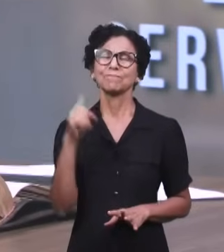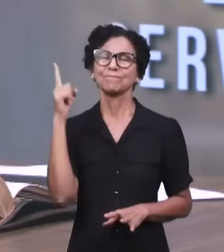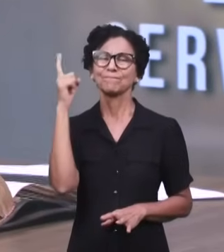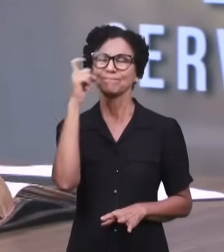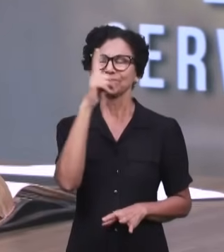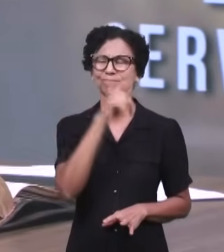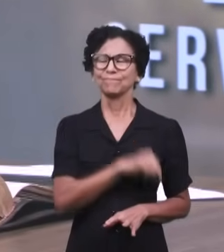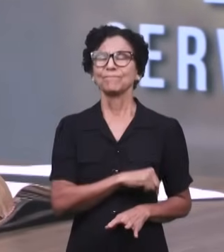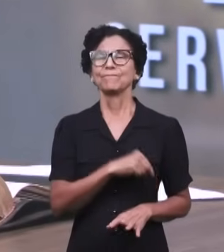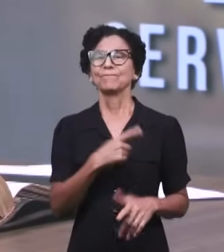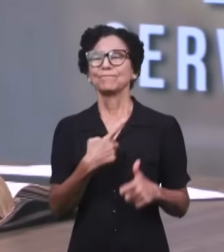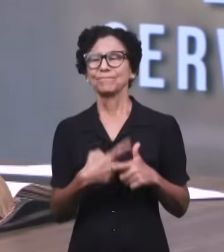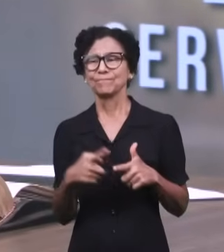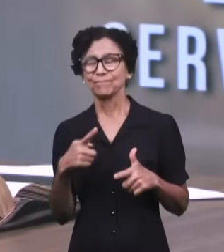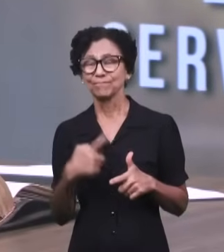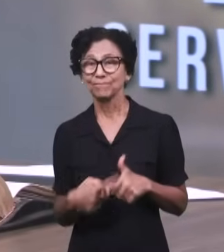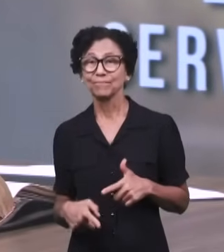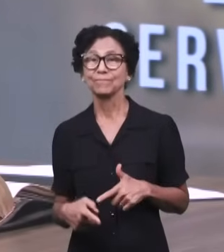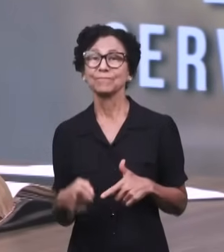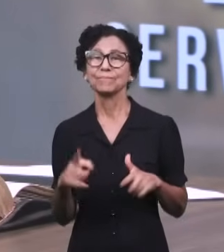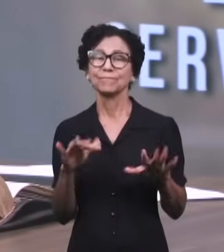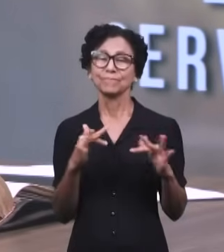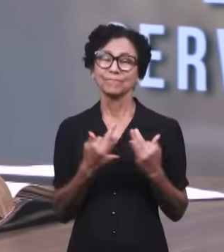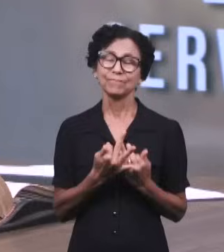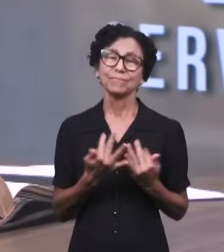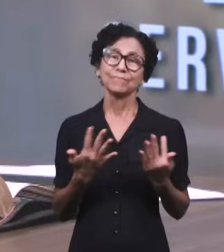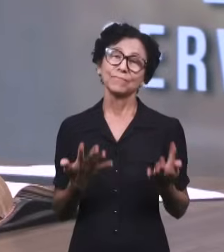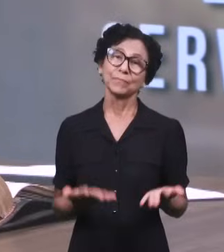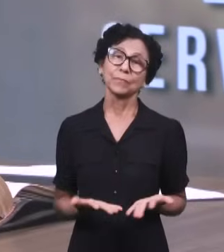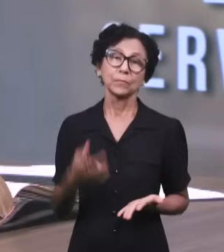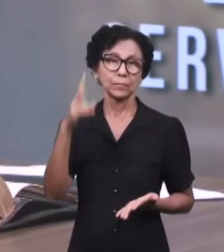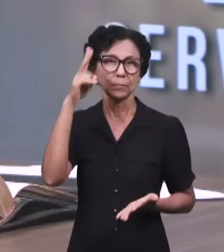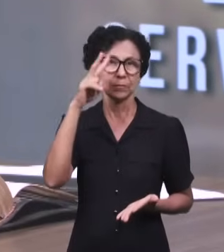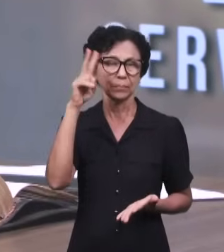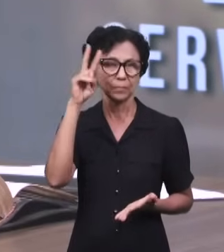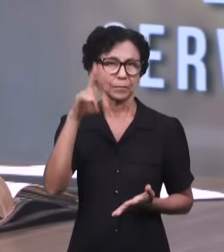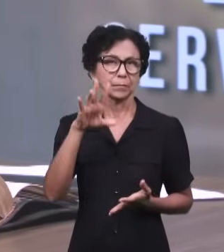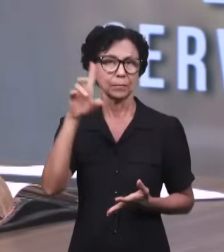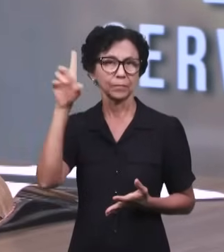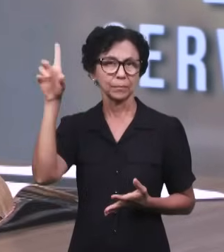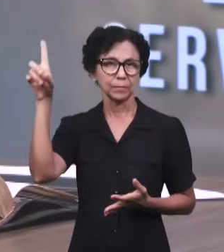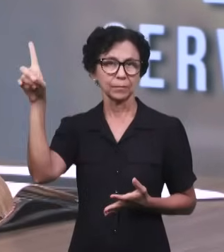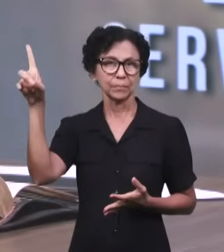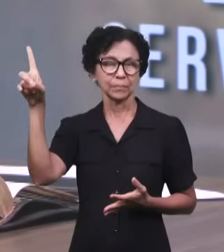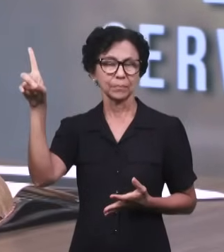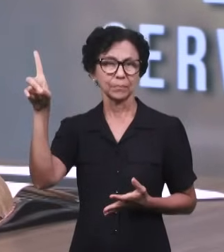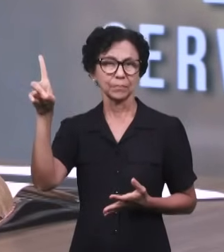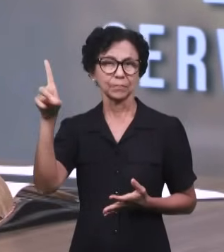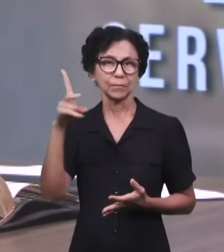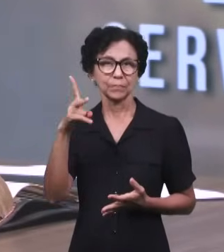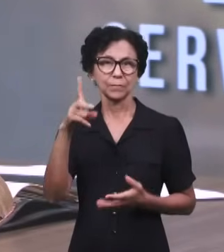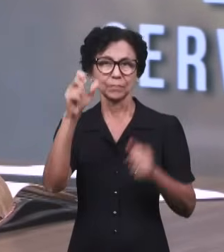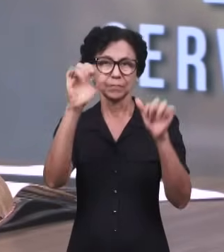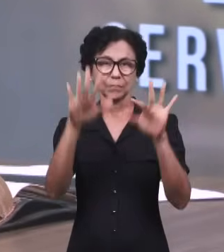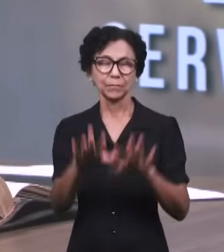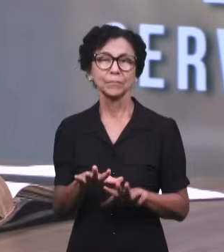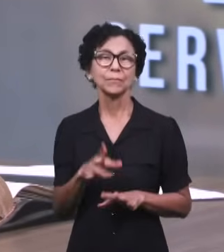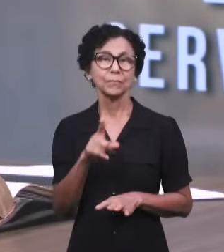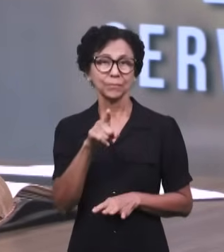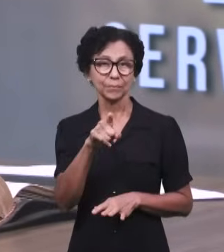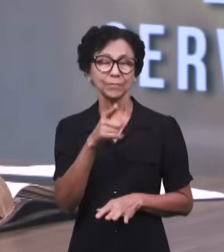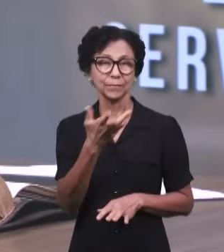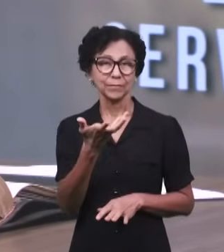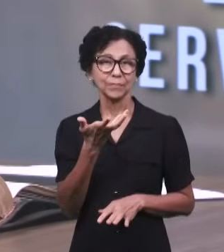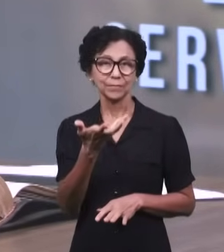estar vivendo um problema, né, na sua casa, no seu lar. Lembra-se disso. Deus está predisposto a te abençoar.